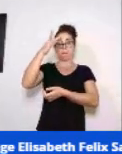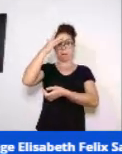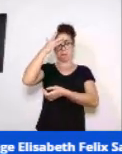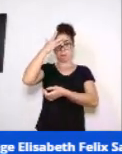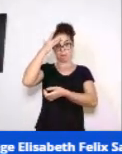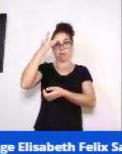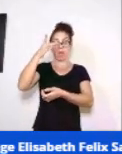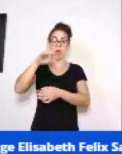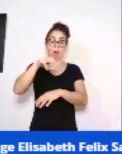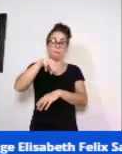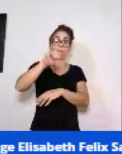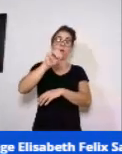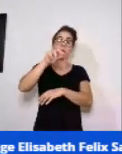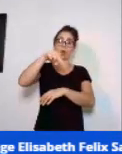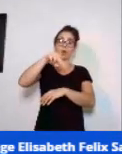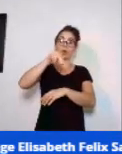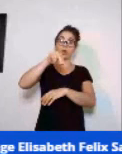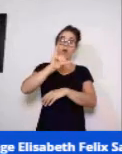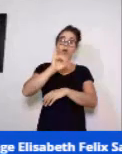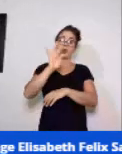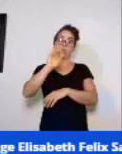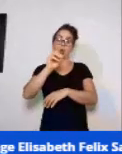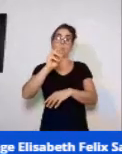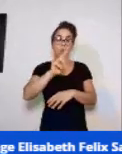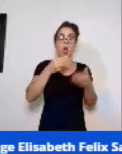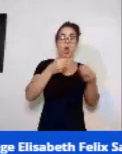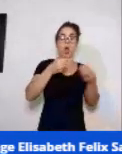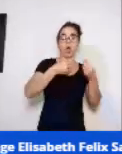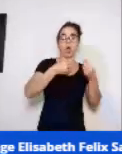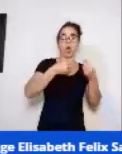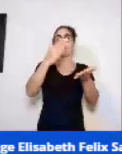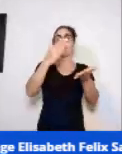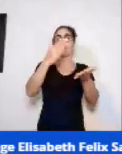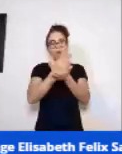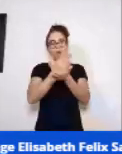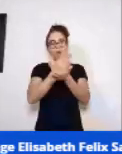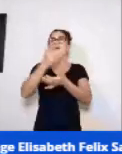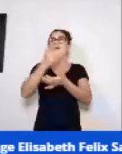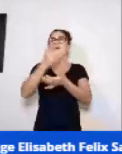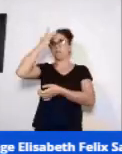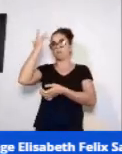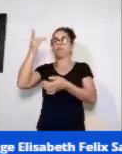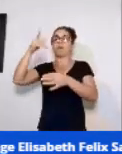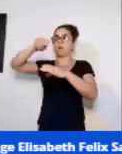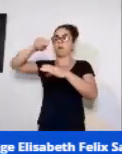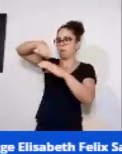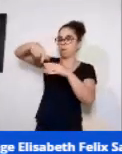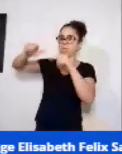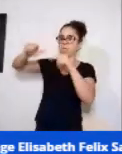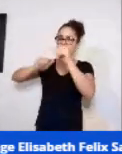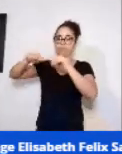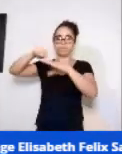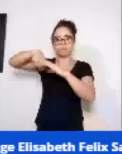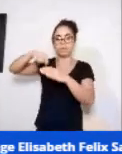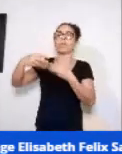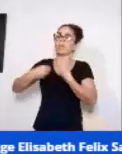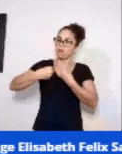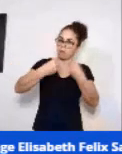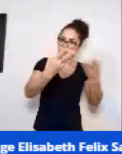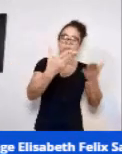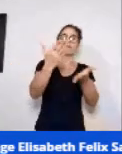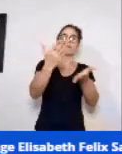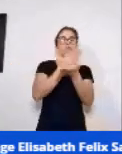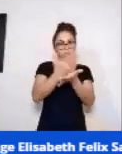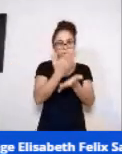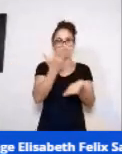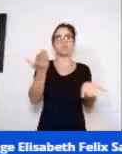cadernos, nós tivemos o grupo da cozinha contribuindo na entrega dos cadernos, na organização da devolução desses cadernos para